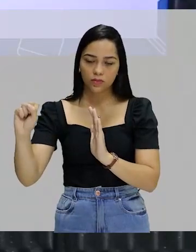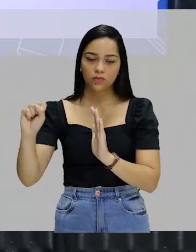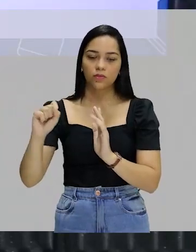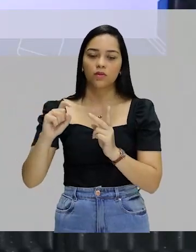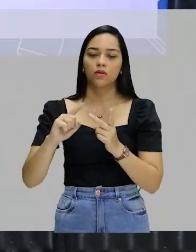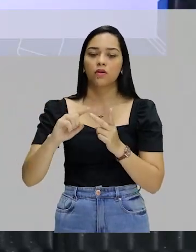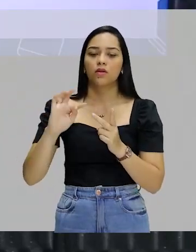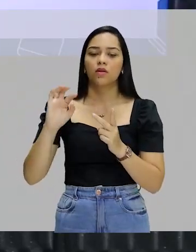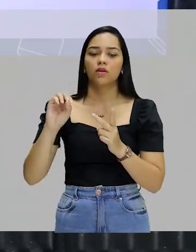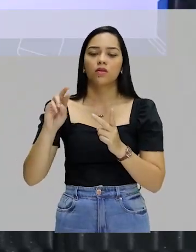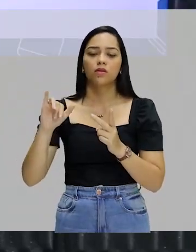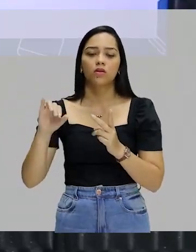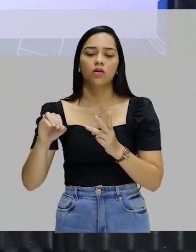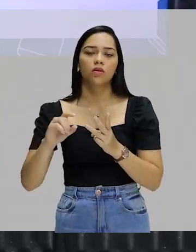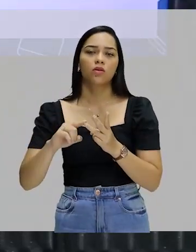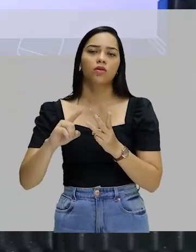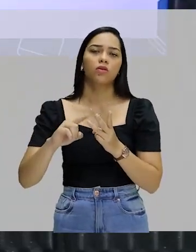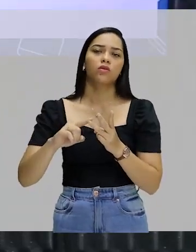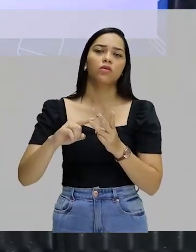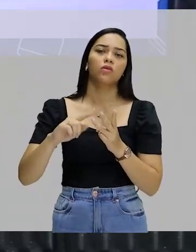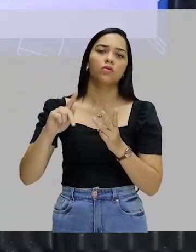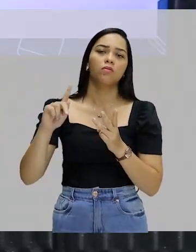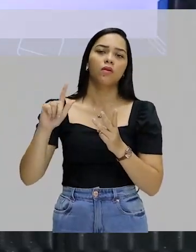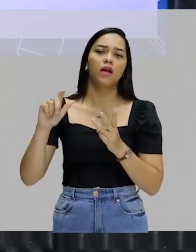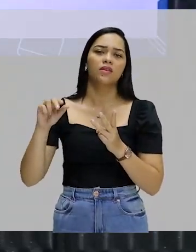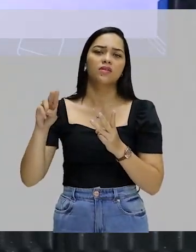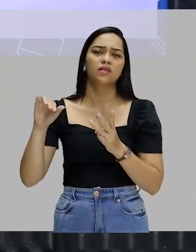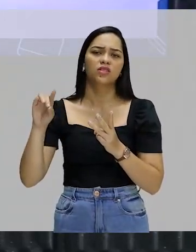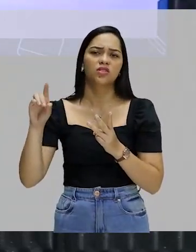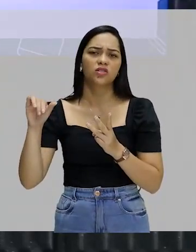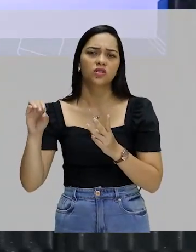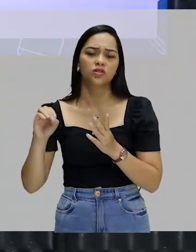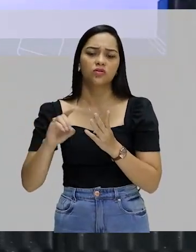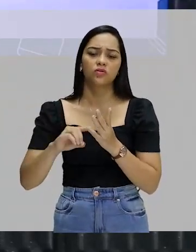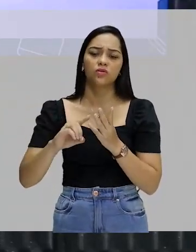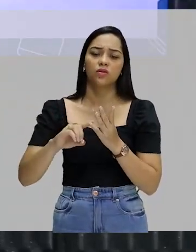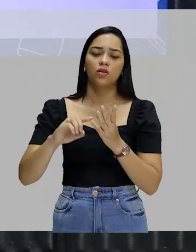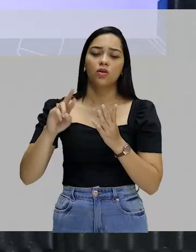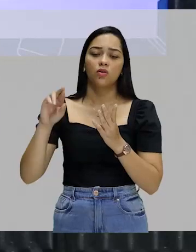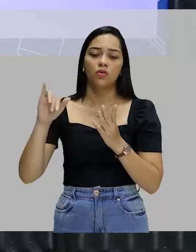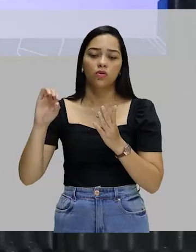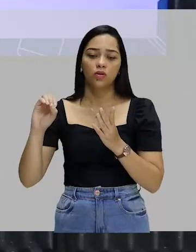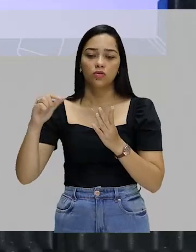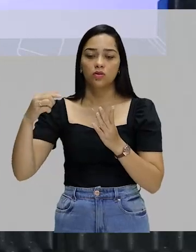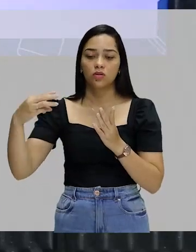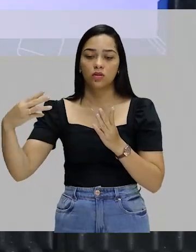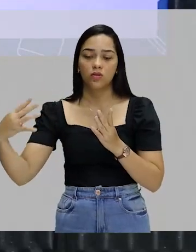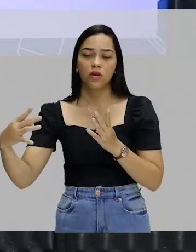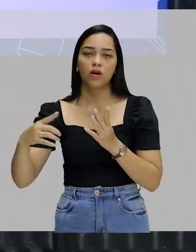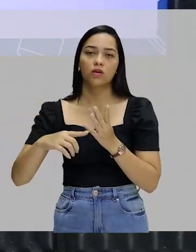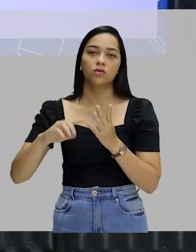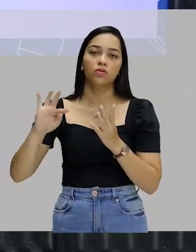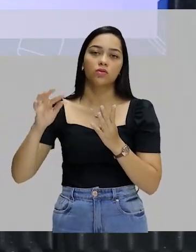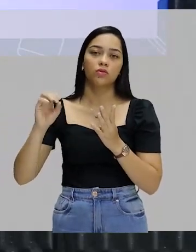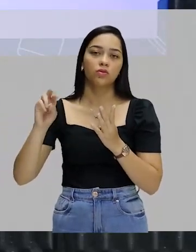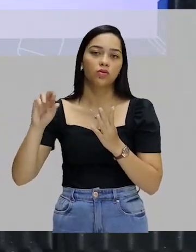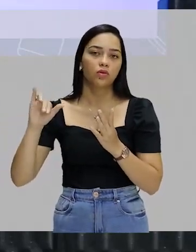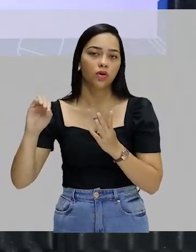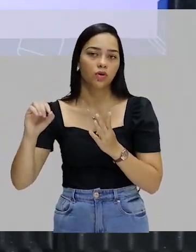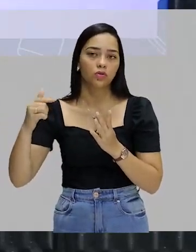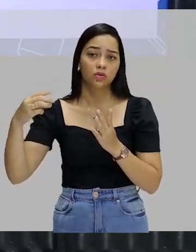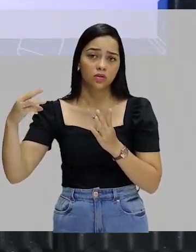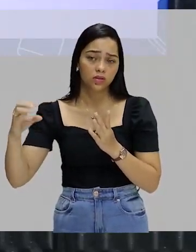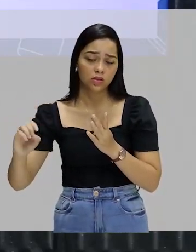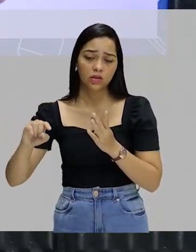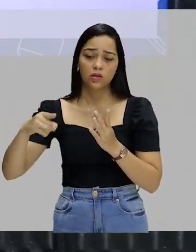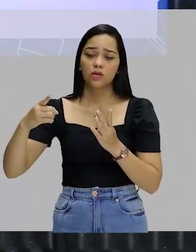Tório, praseodímio, urânio 92, urânio 234, tório 230, aí vai